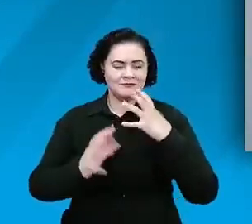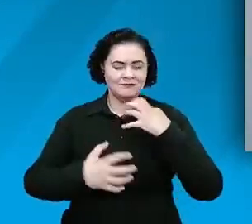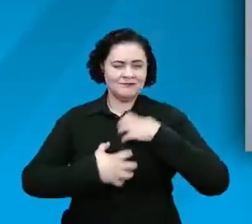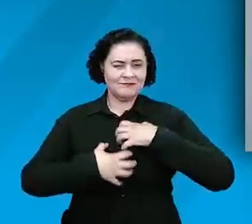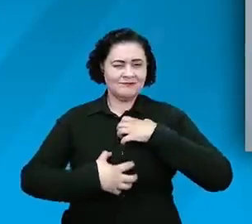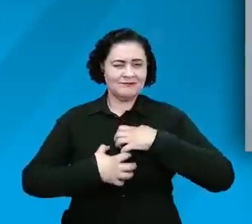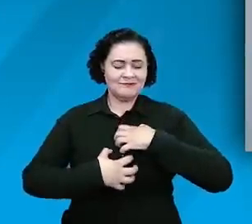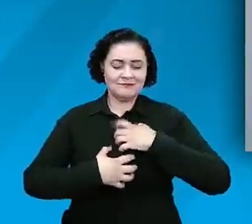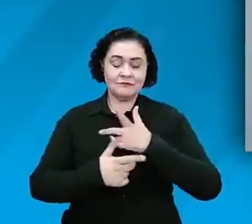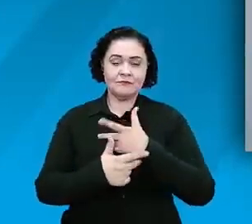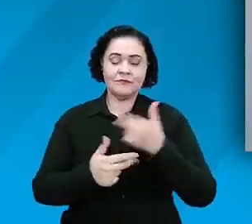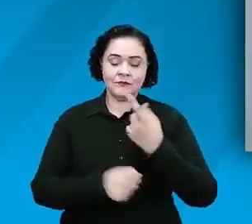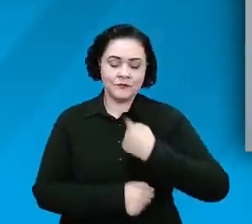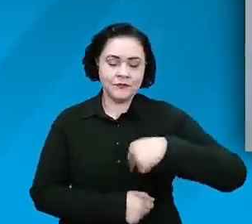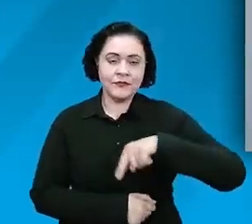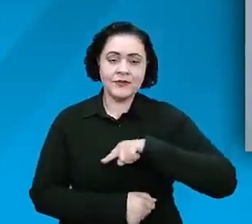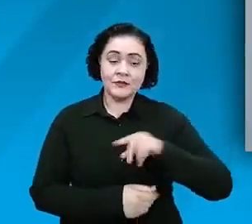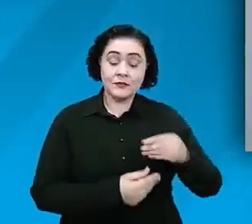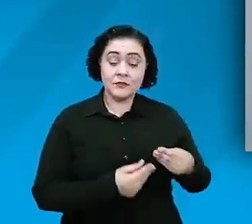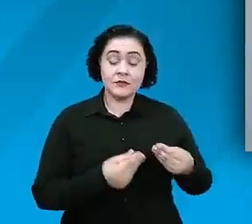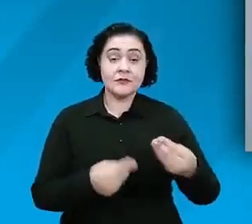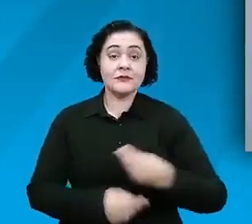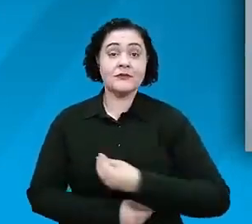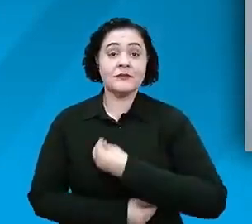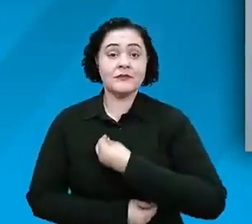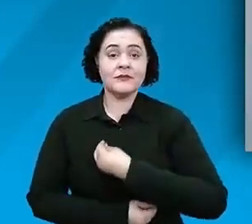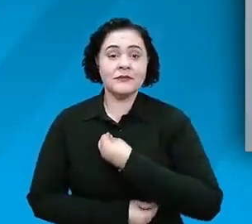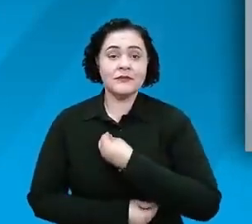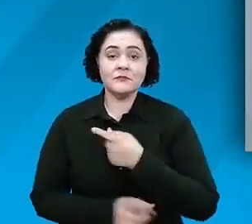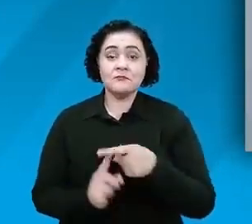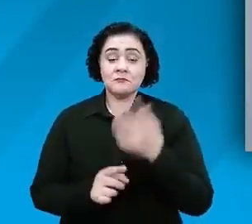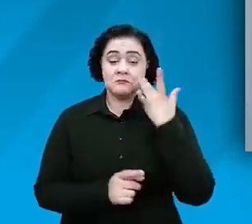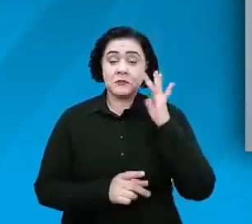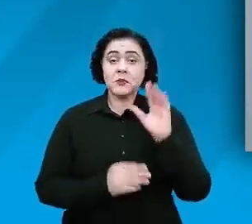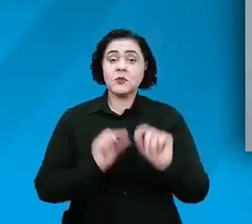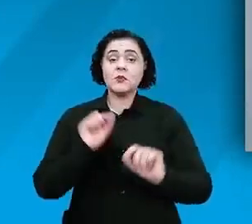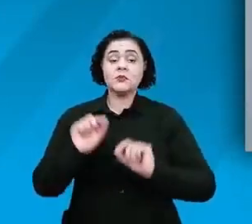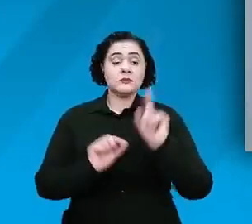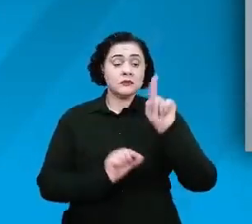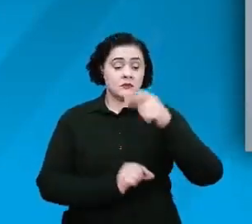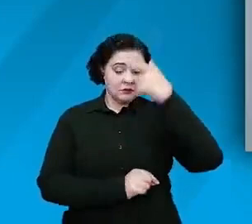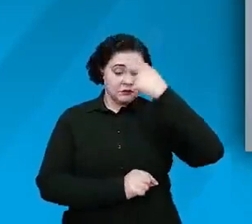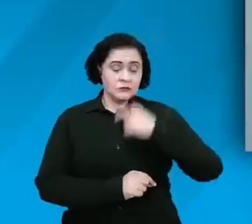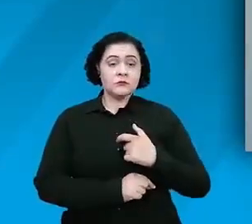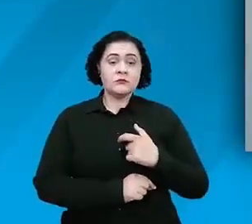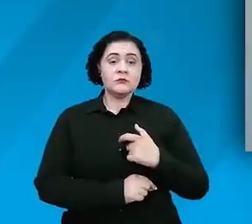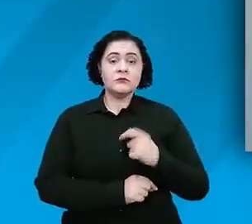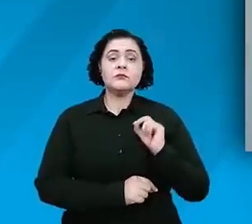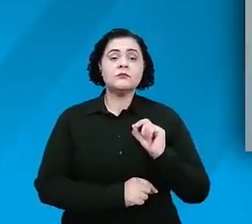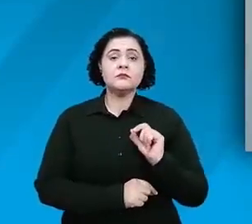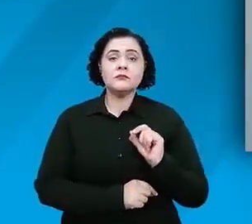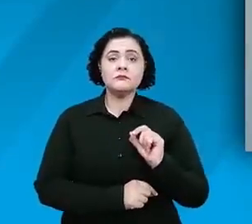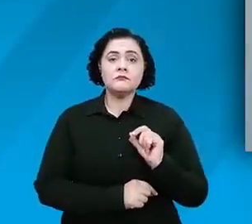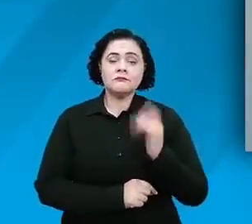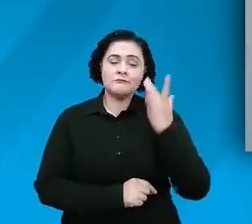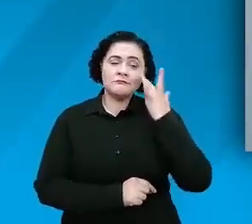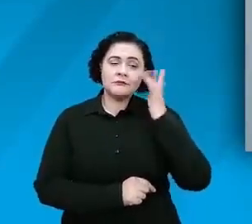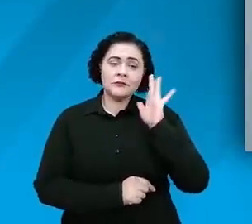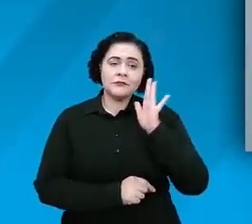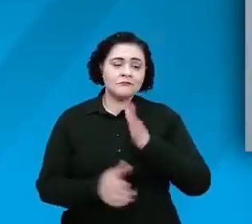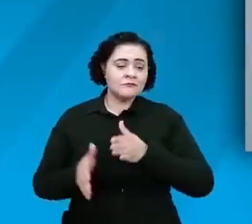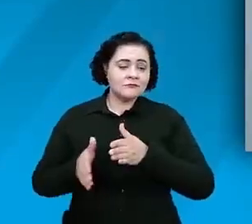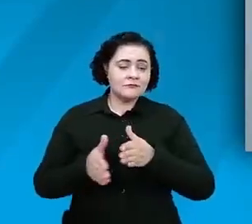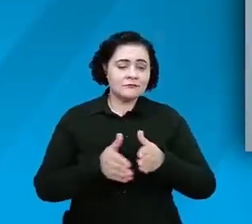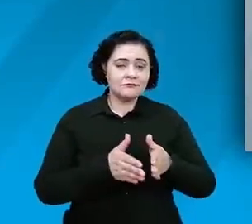agressivas com que muitas vezes nós devolvemos a vida, porque não sabemos mais o que somos. Não sabemos mais para